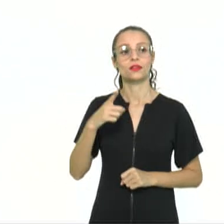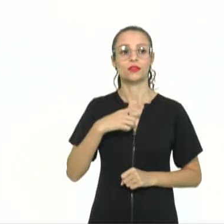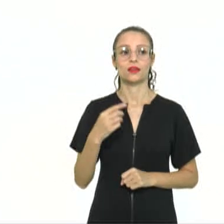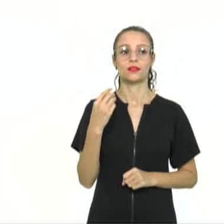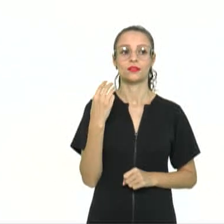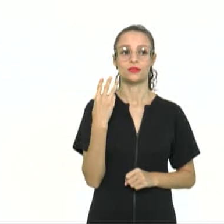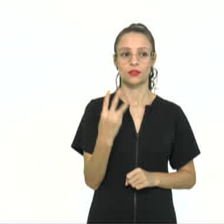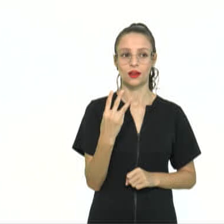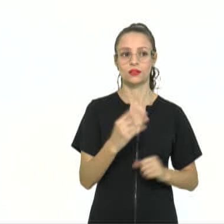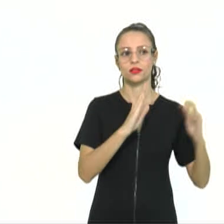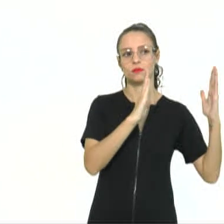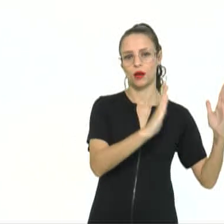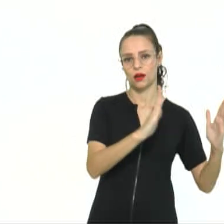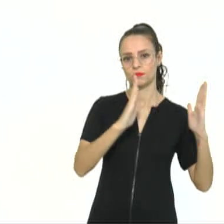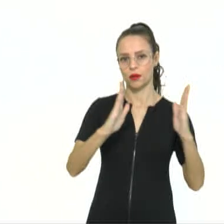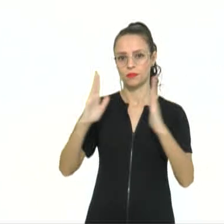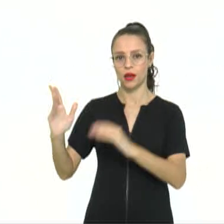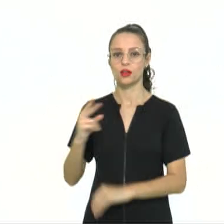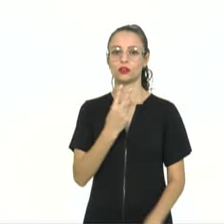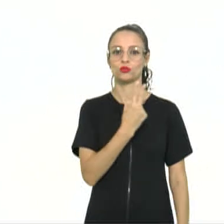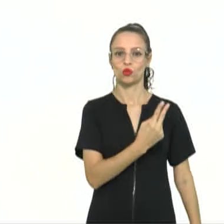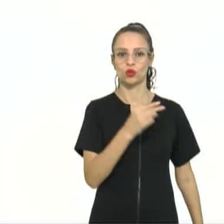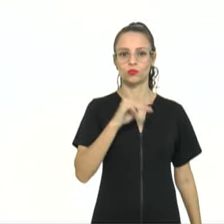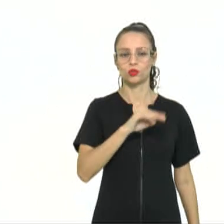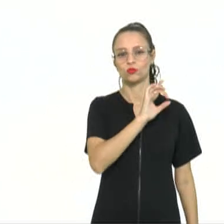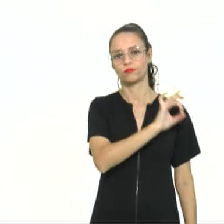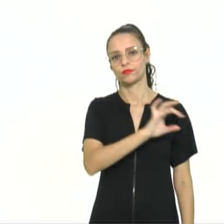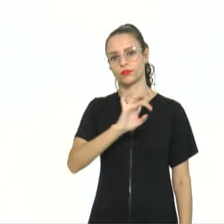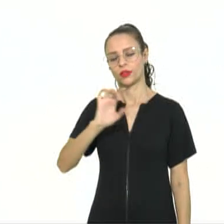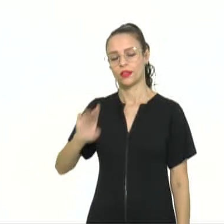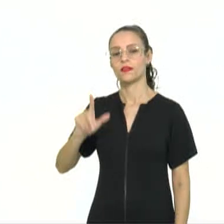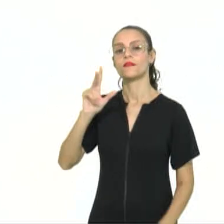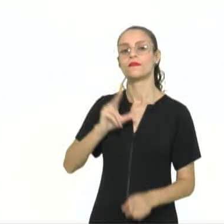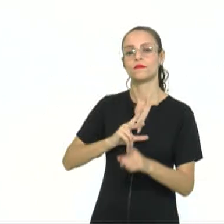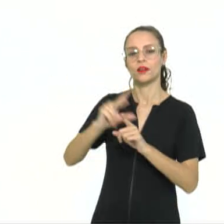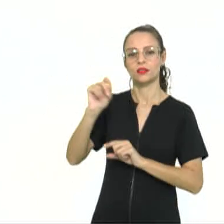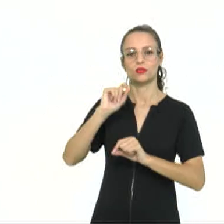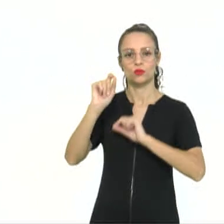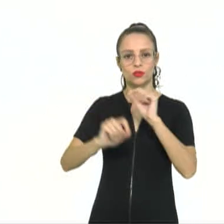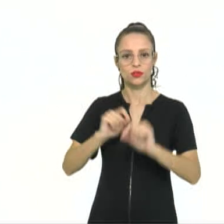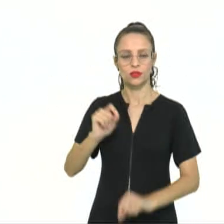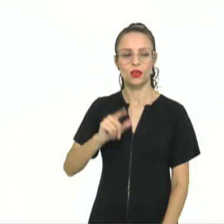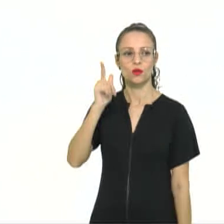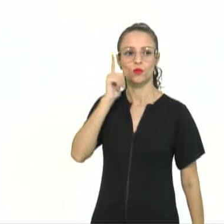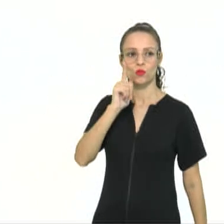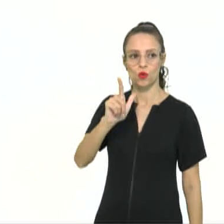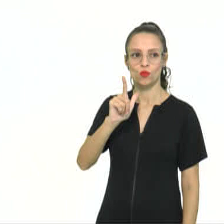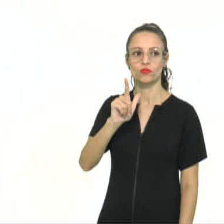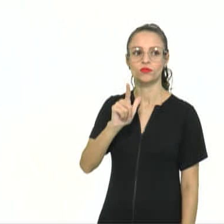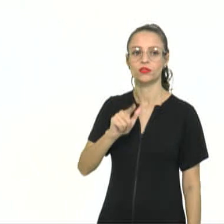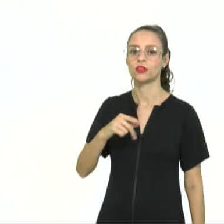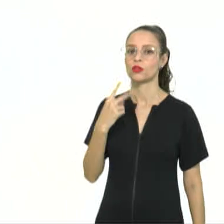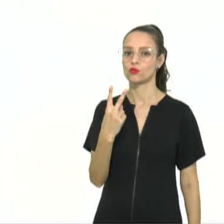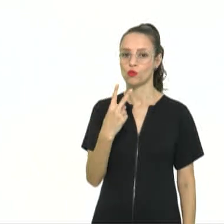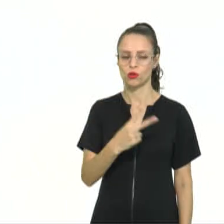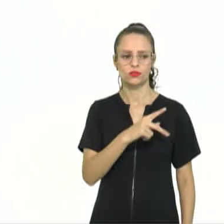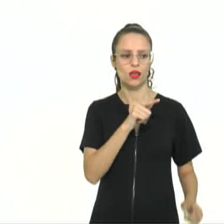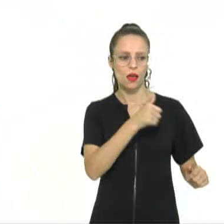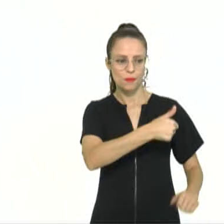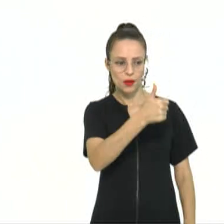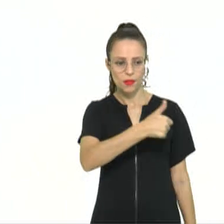minutos cada. Então dentro do Sanda, 3 rounds de 2 minutos. O vencedor é aquele que vencer 2 rounds ou em caso de eliminação